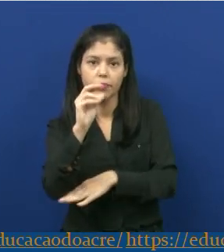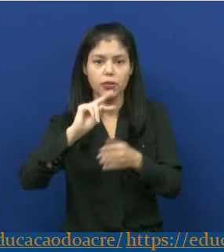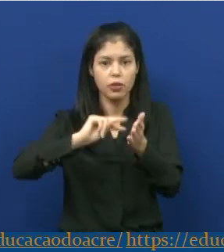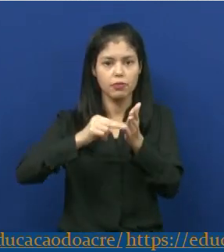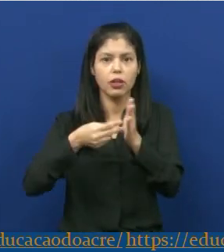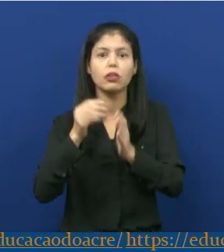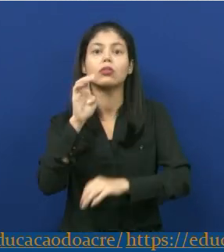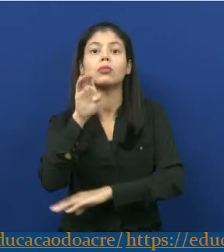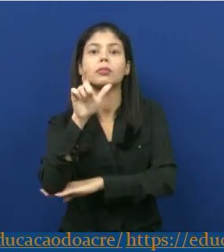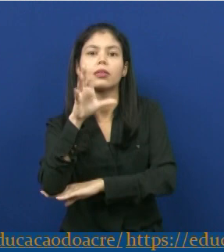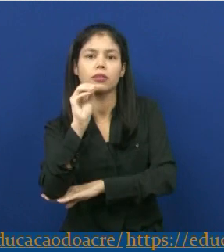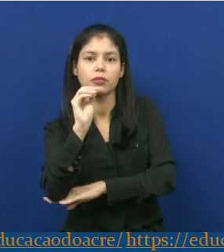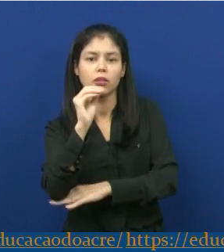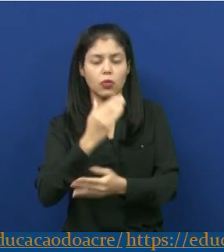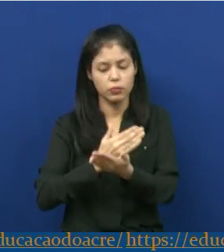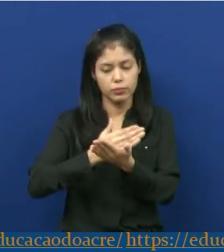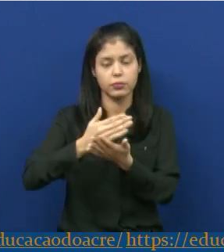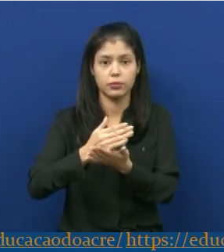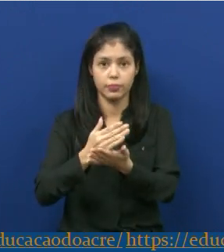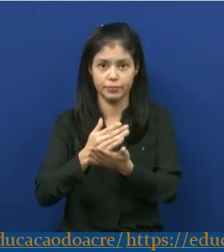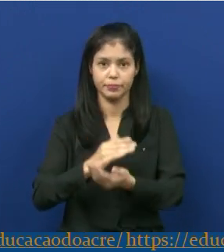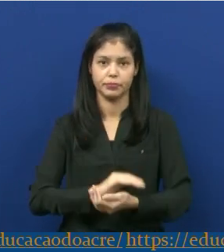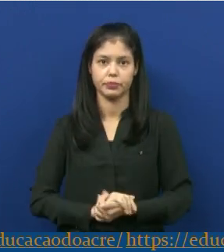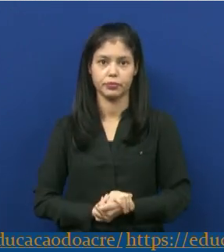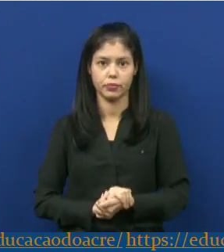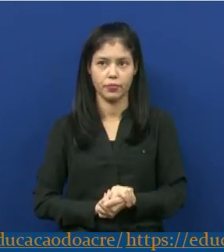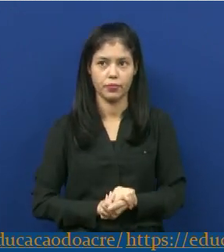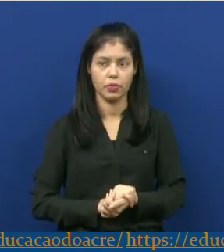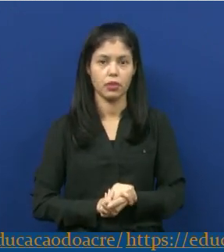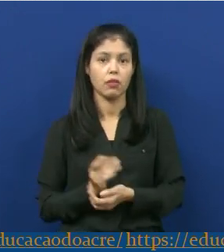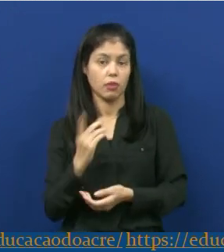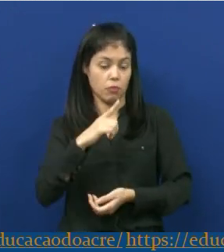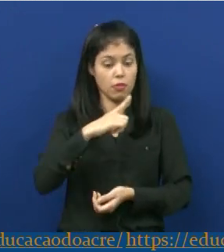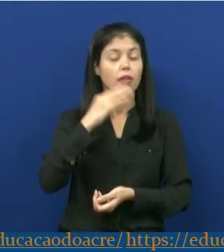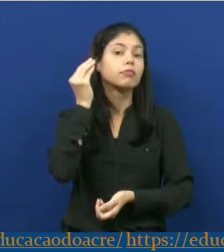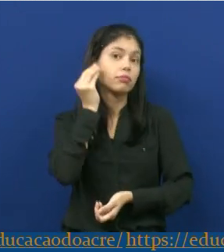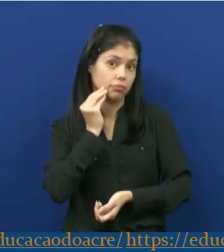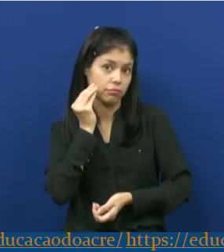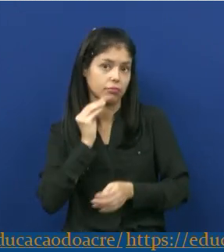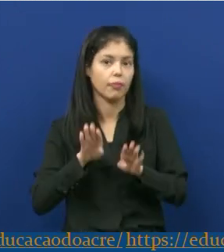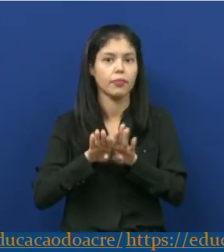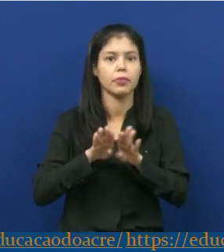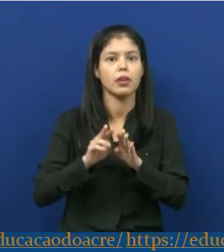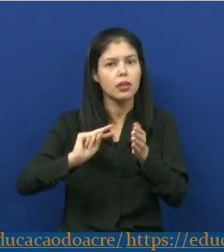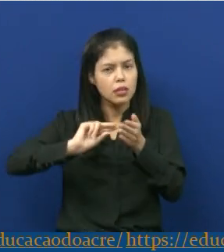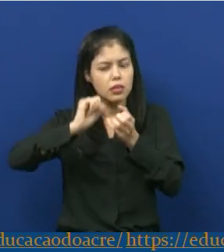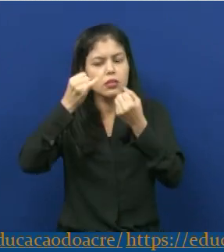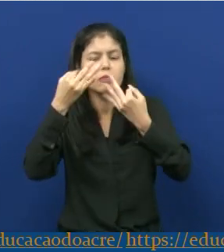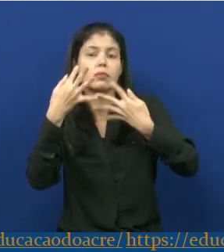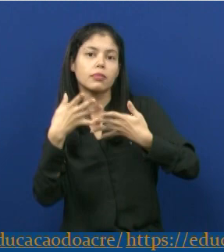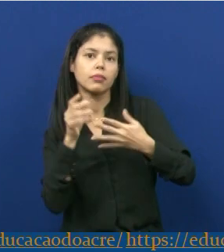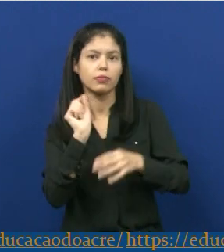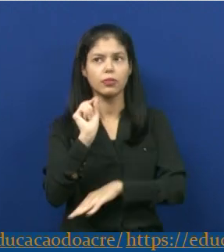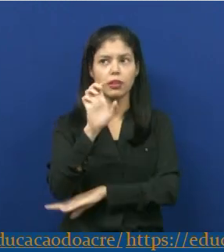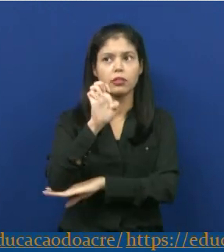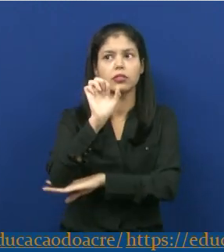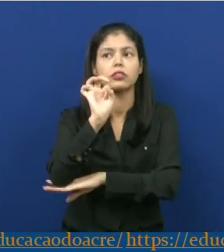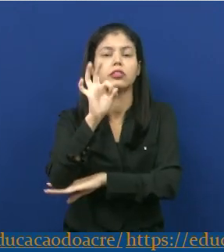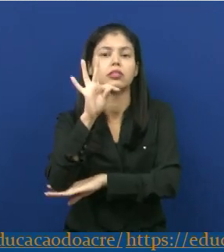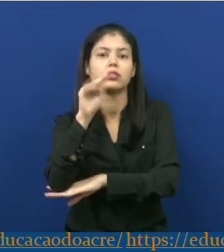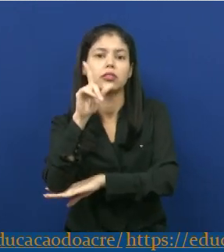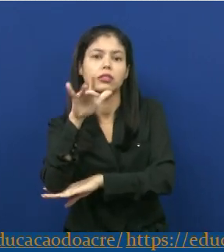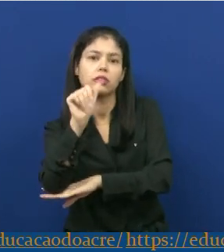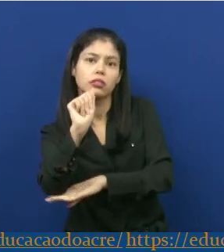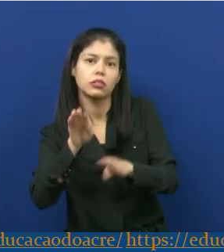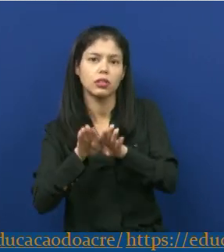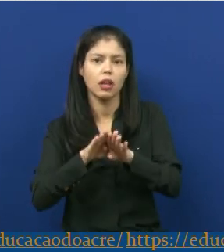do belo será o nosso ponto de partida. Vamos tentar definir, afinal de contas, o que é estética no seu